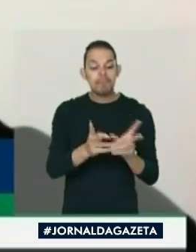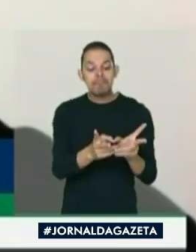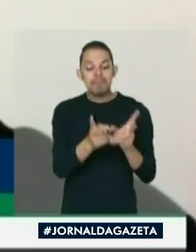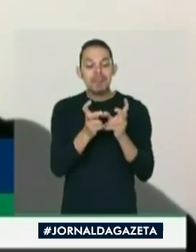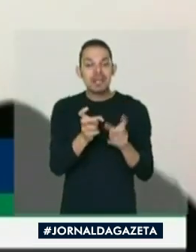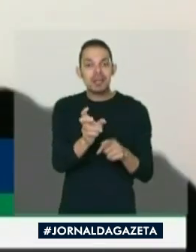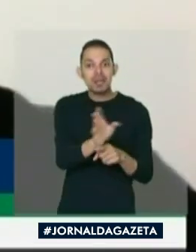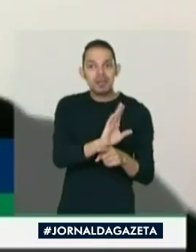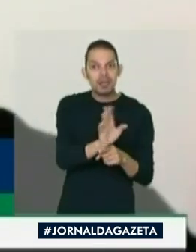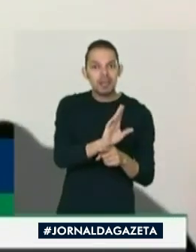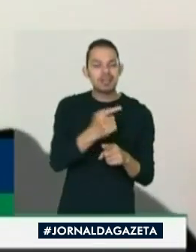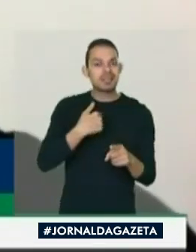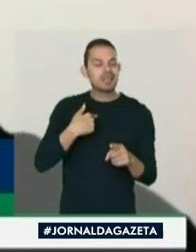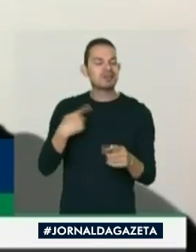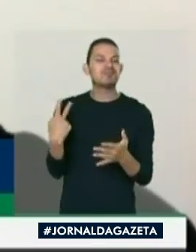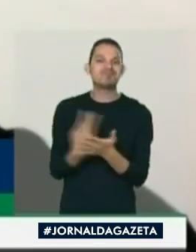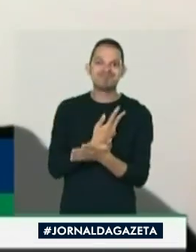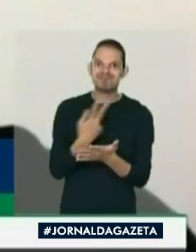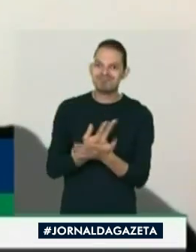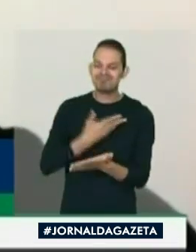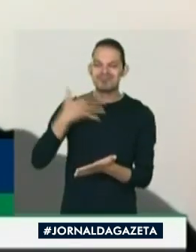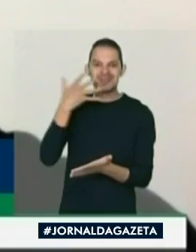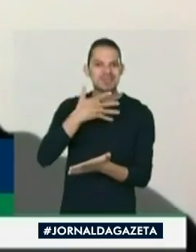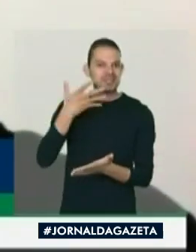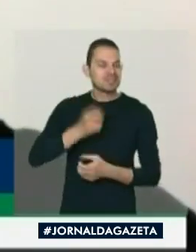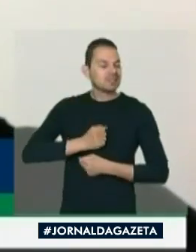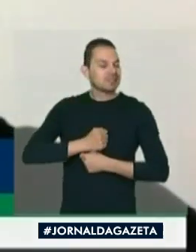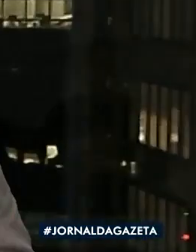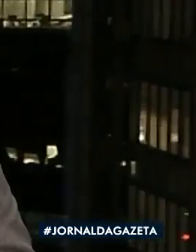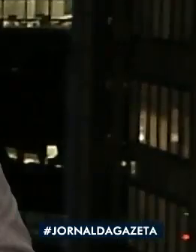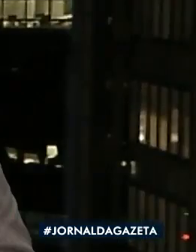que me excedi de fato na fala, um momento passional. Obrigado.